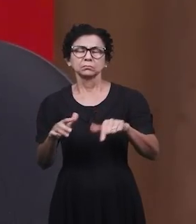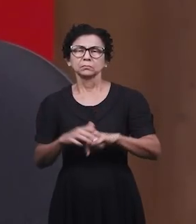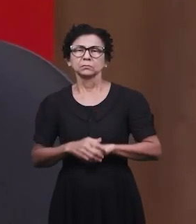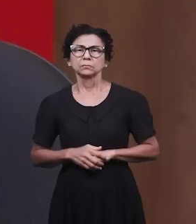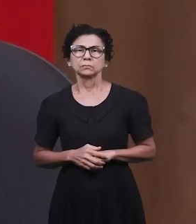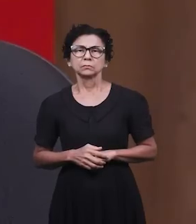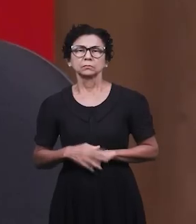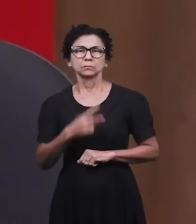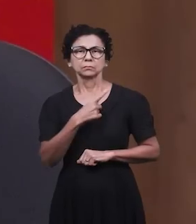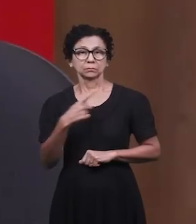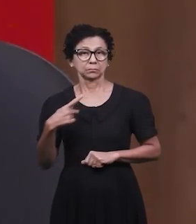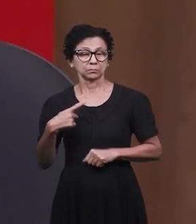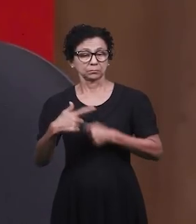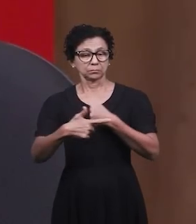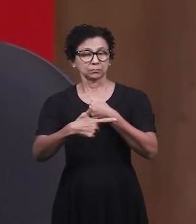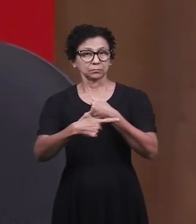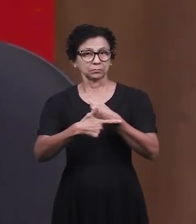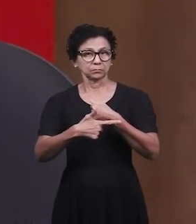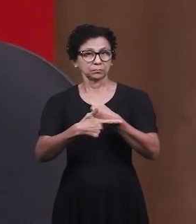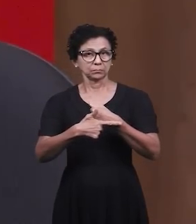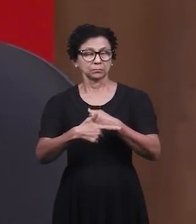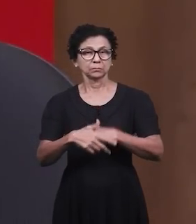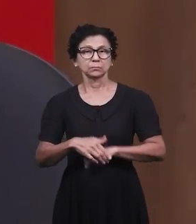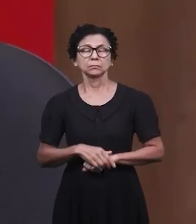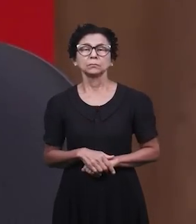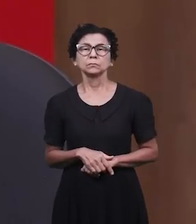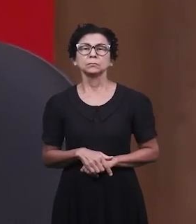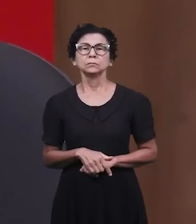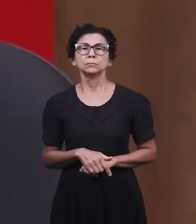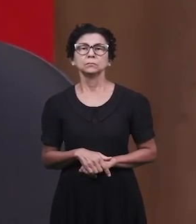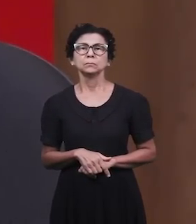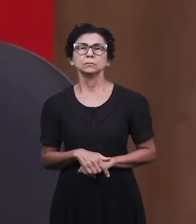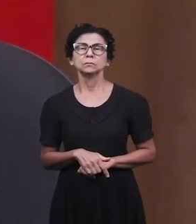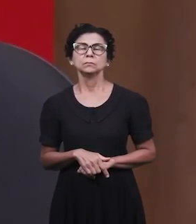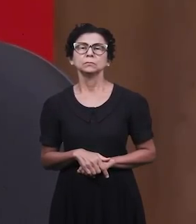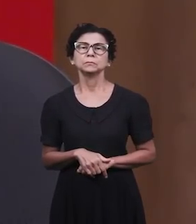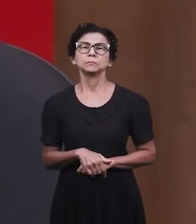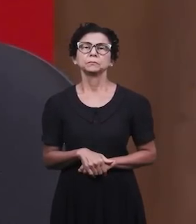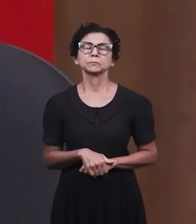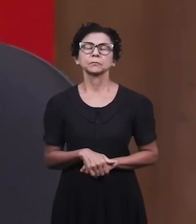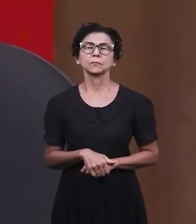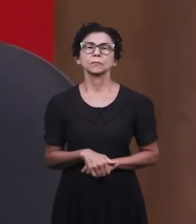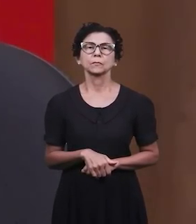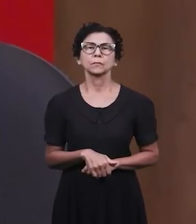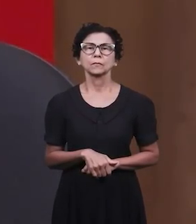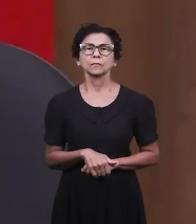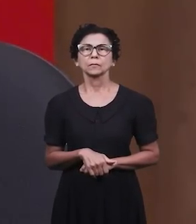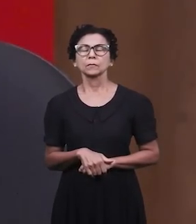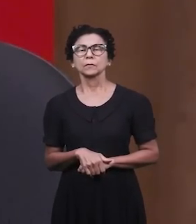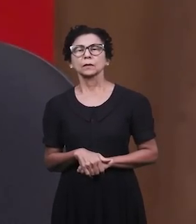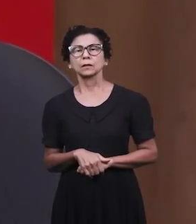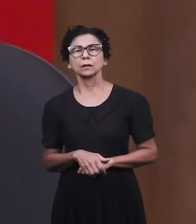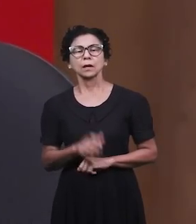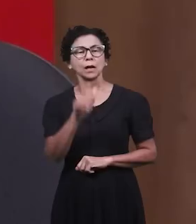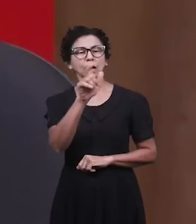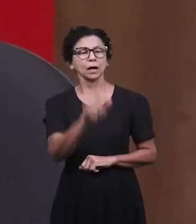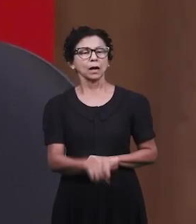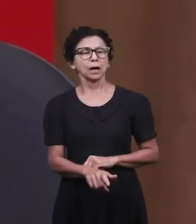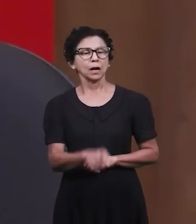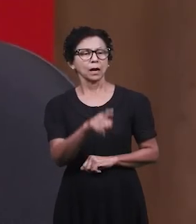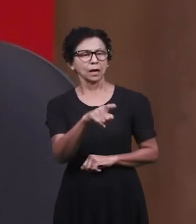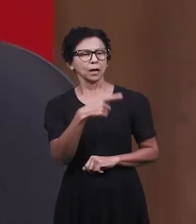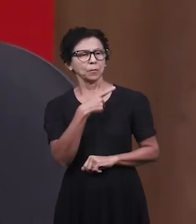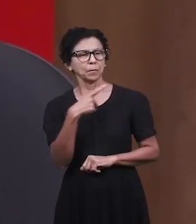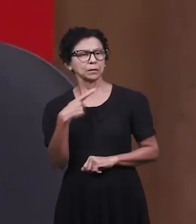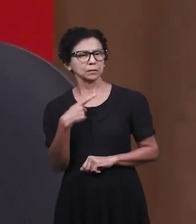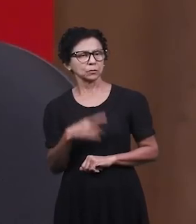uma função. Então, o pastor, né, ele às vezes ele recebe o nome de pastor, mas ele tem características, às